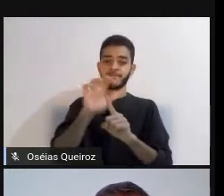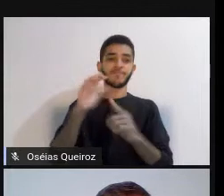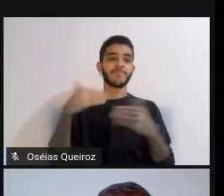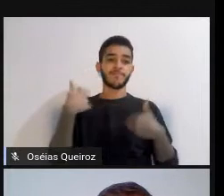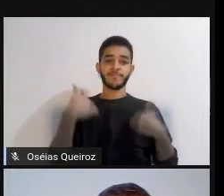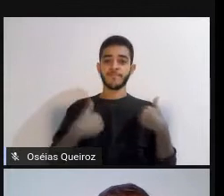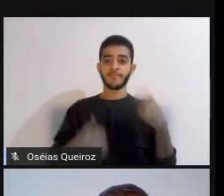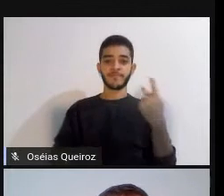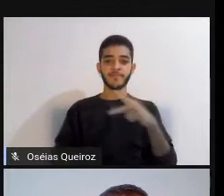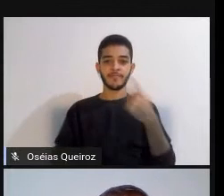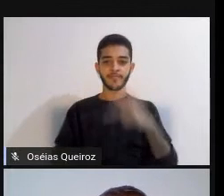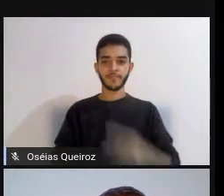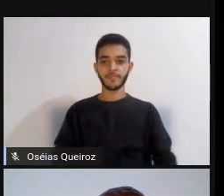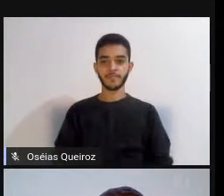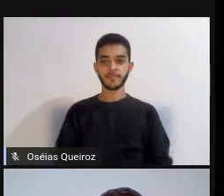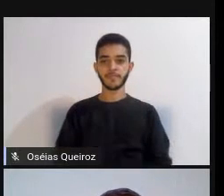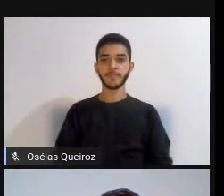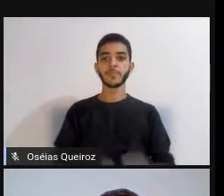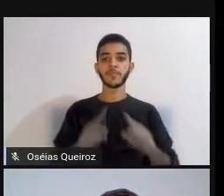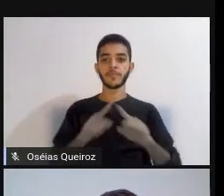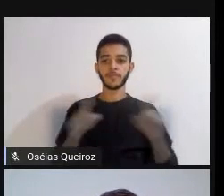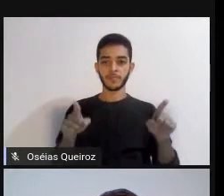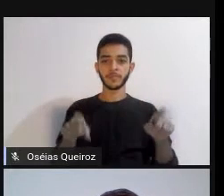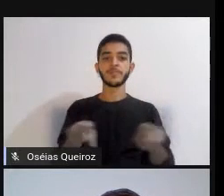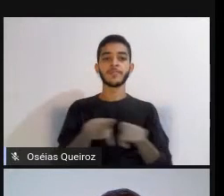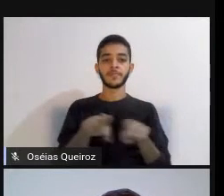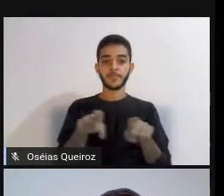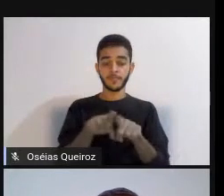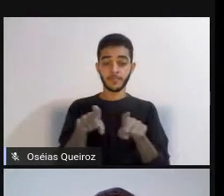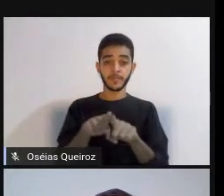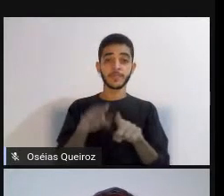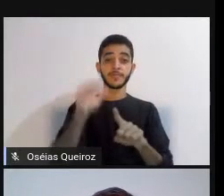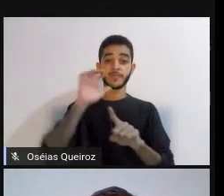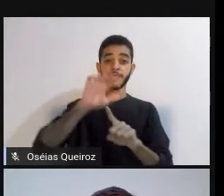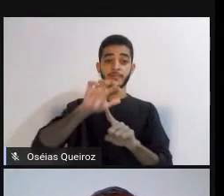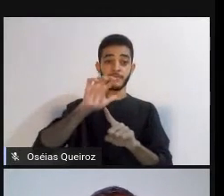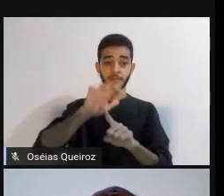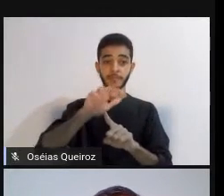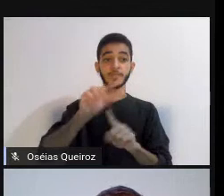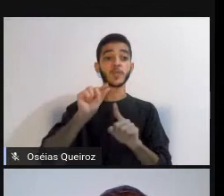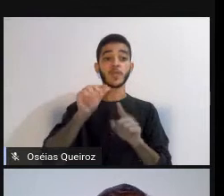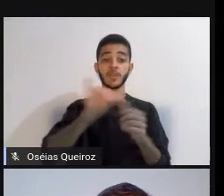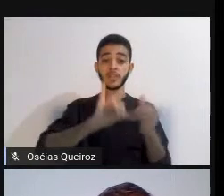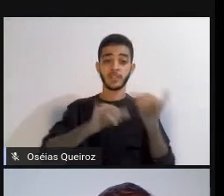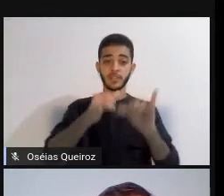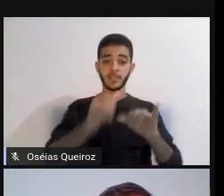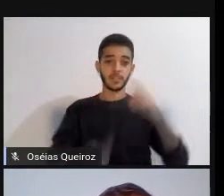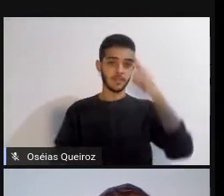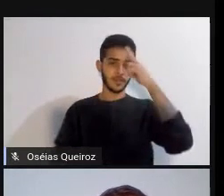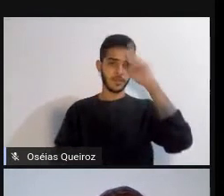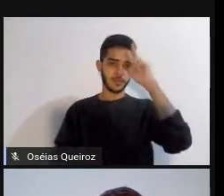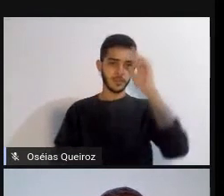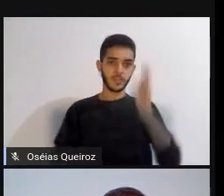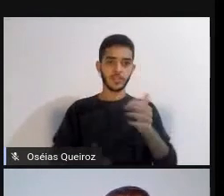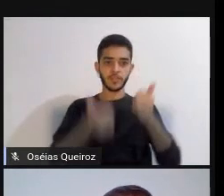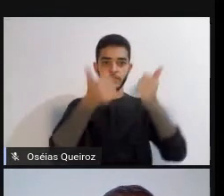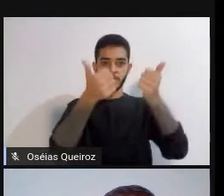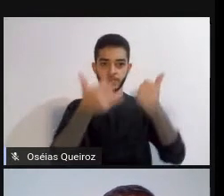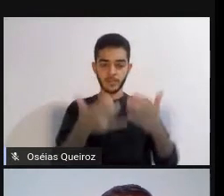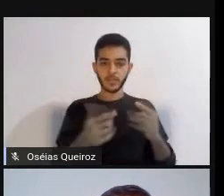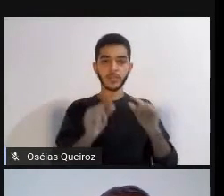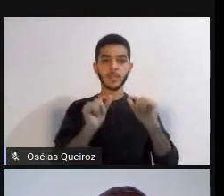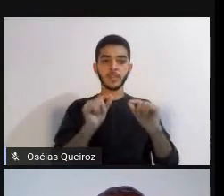pelo microplástico. Mas também esses impactos eles podem ser efeitos químicos. Lembra quando nós falamos do microplástico